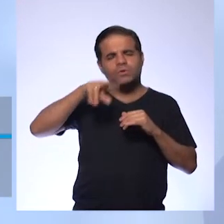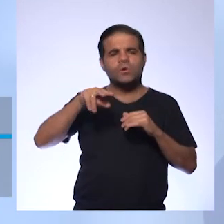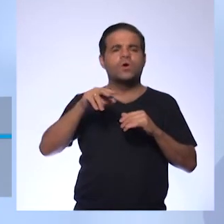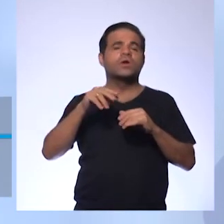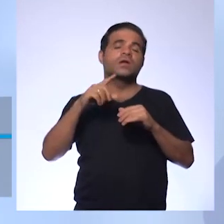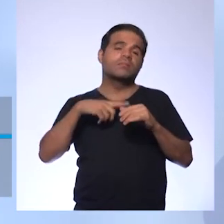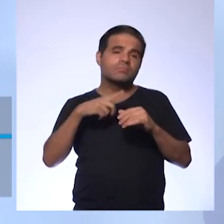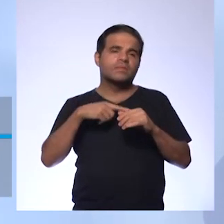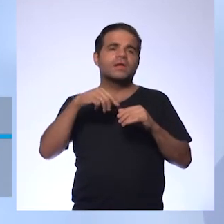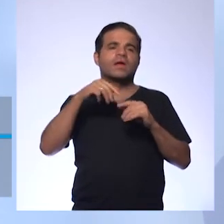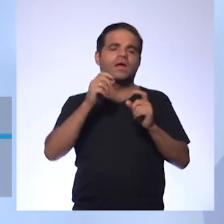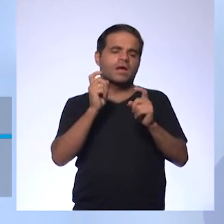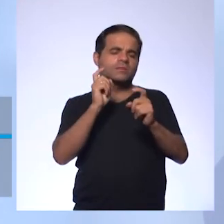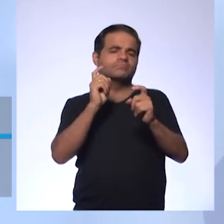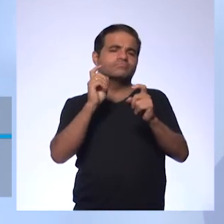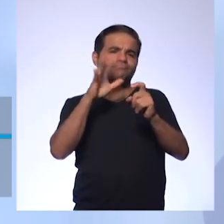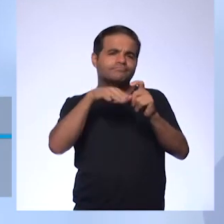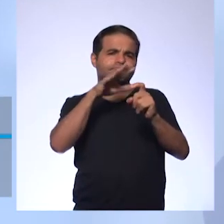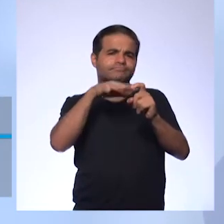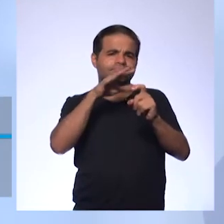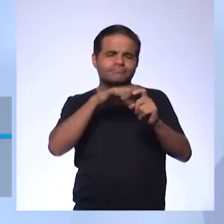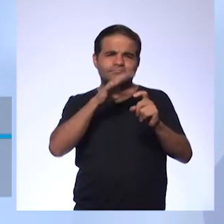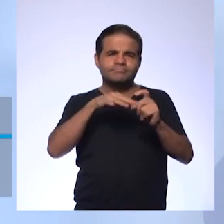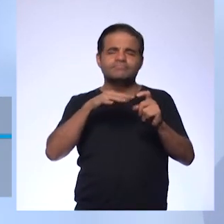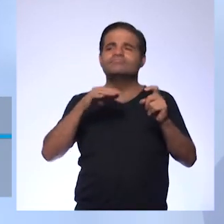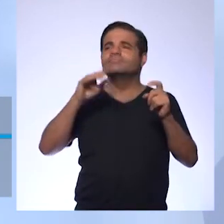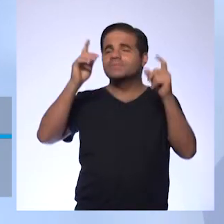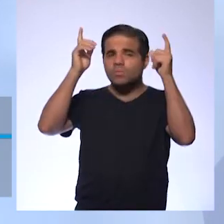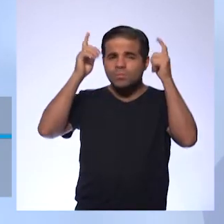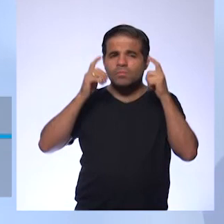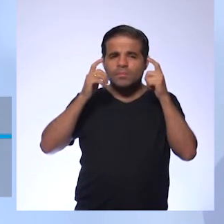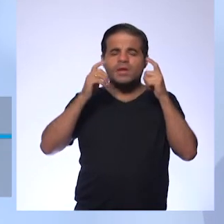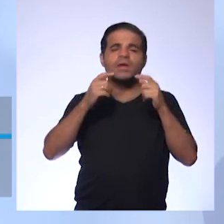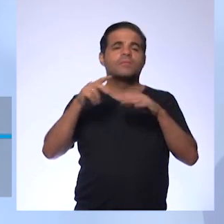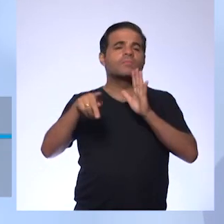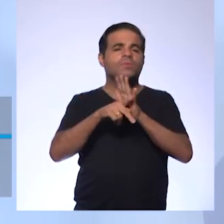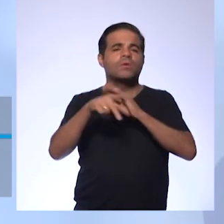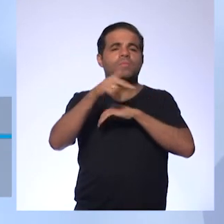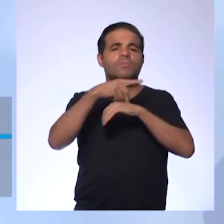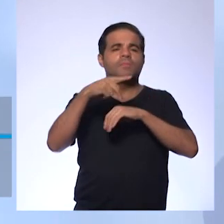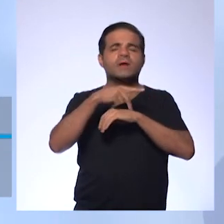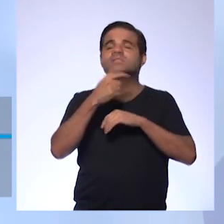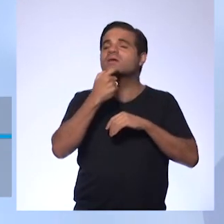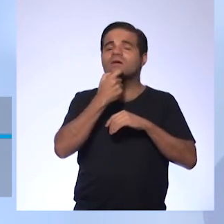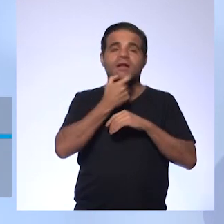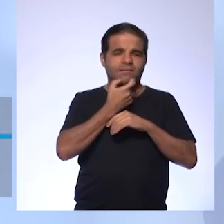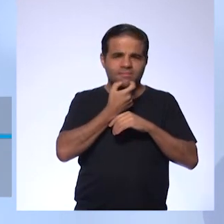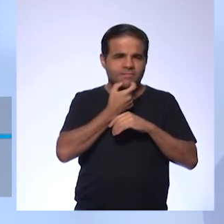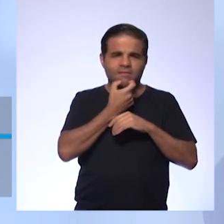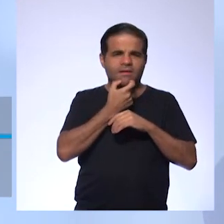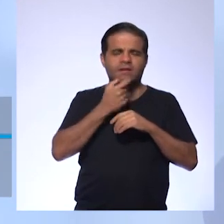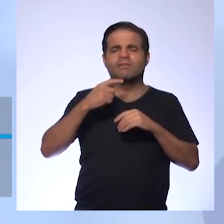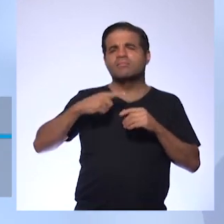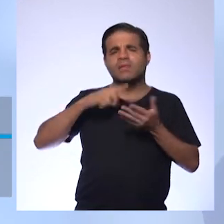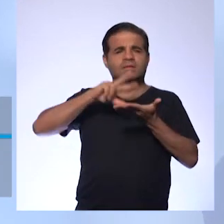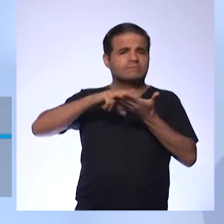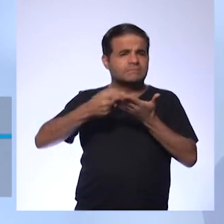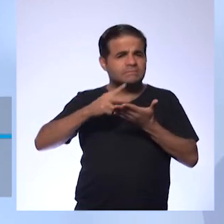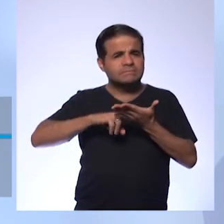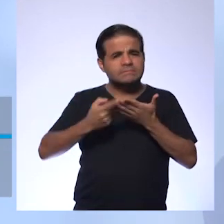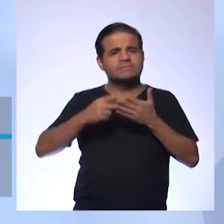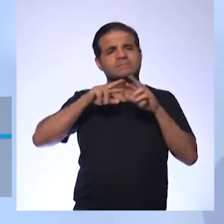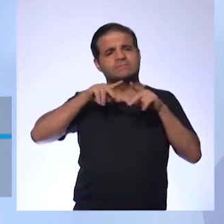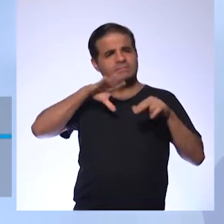mito chamado Arthur, que seria um rei da Inglaterra. O que que essa história conta, né? E existem várias traduções, né, para